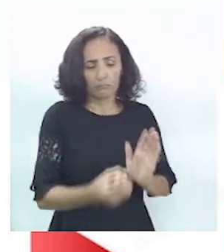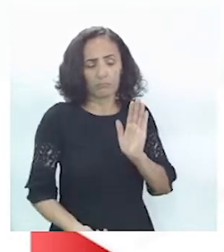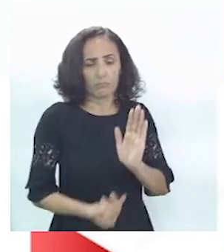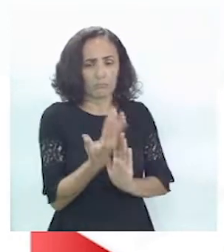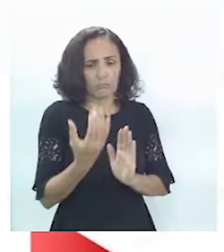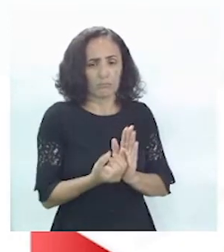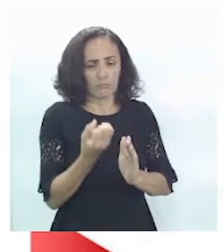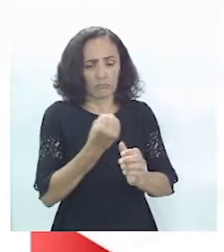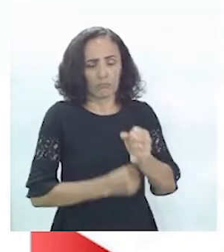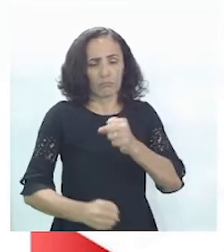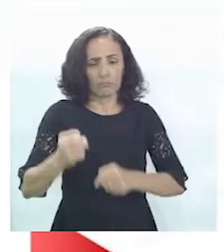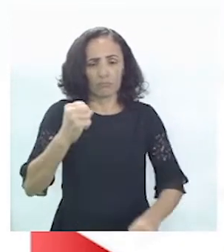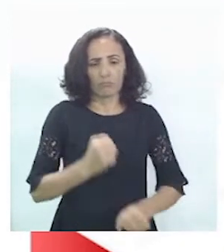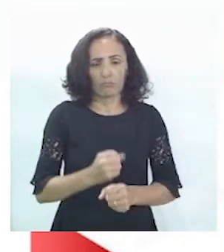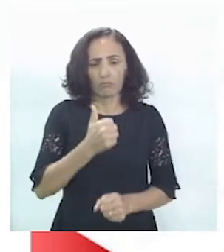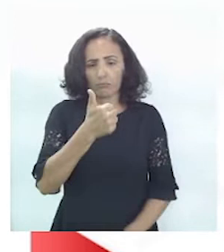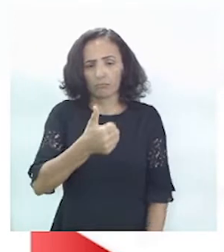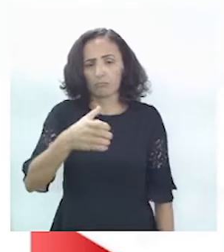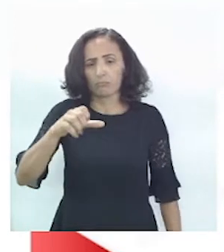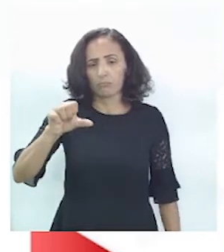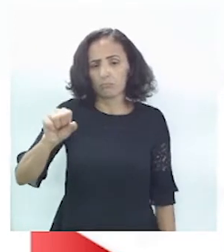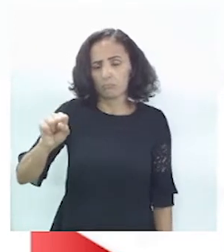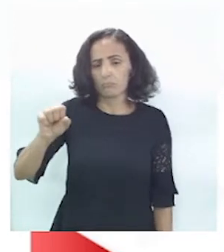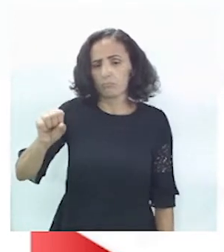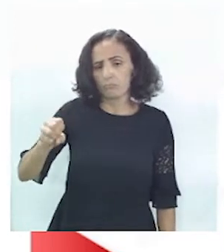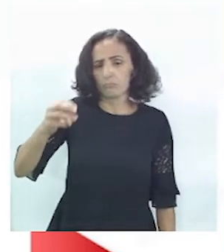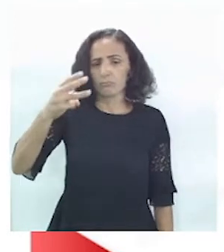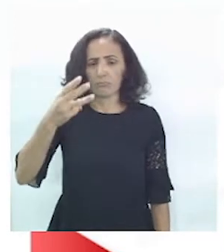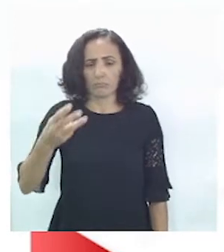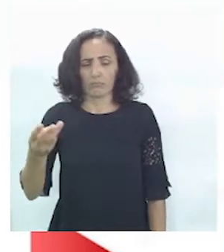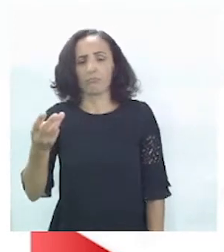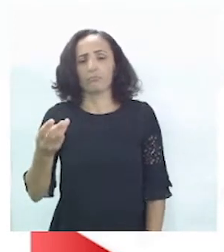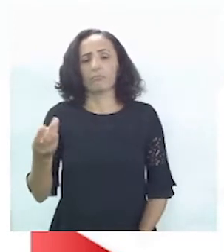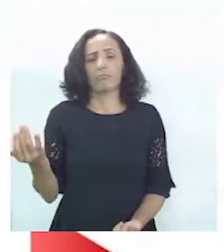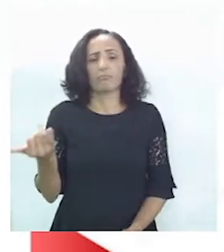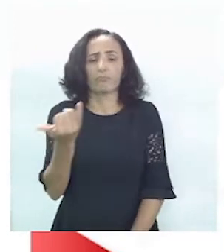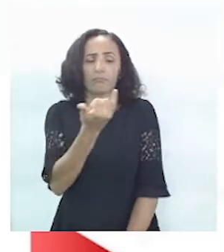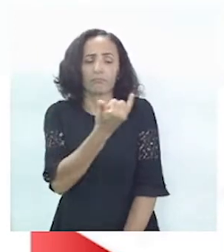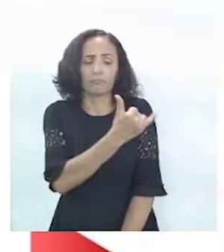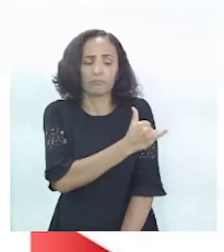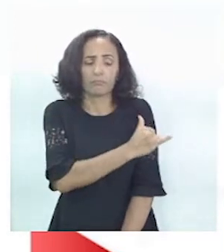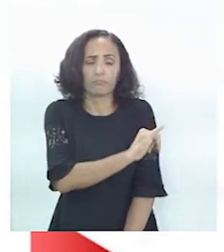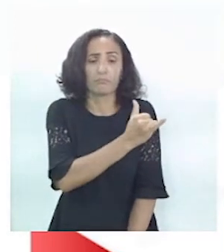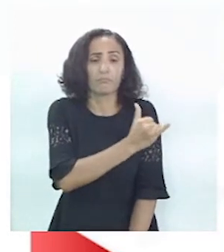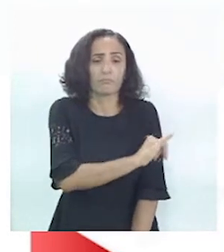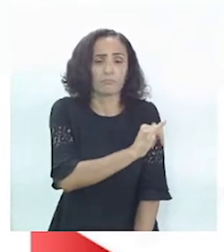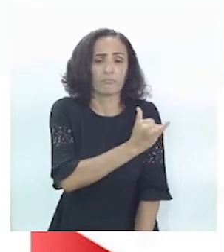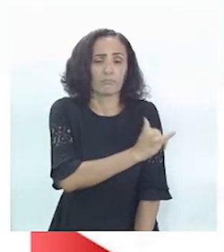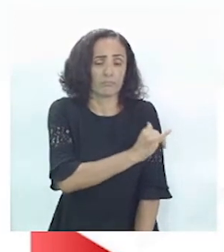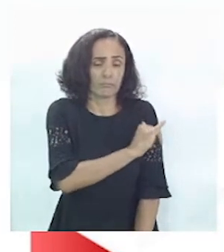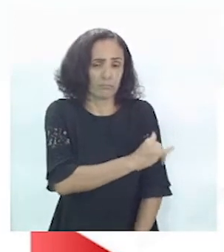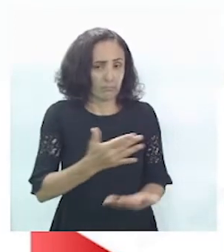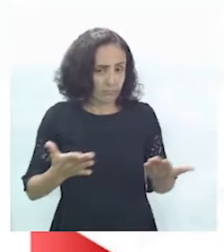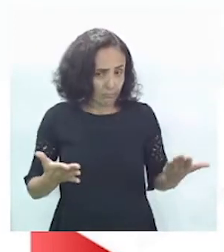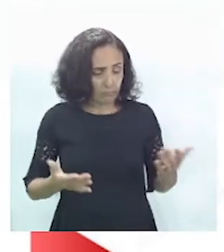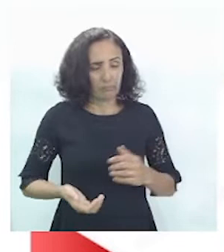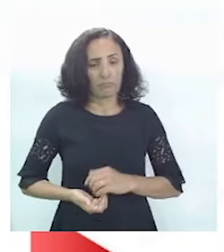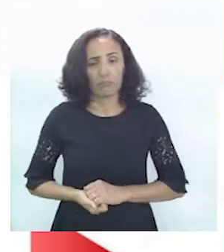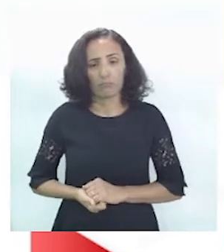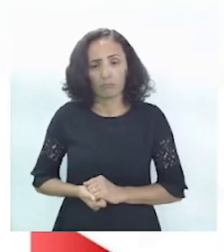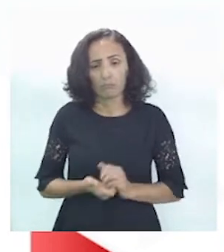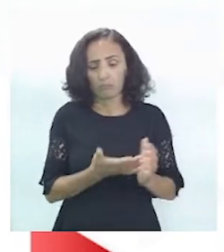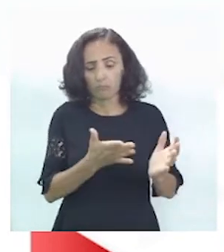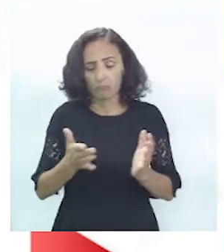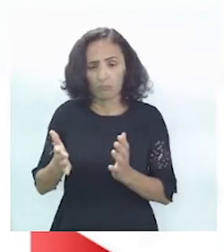em 1883, em Campos, no Rio de Janeiro, com a potência de 52 kW.